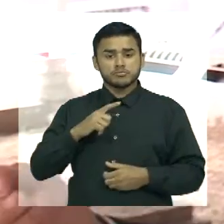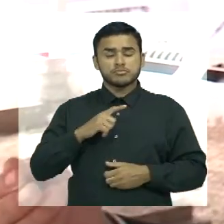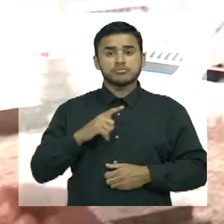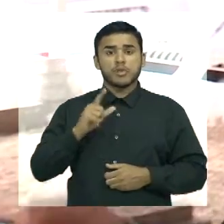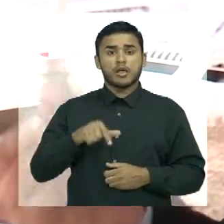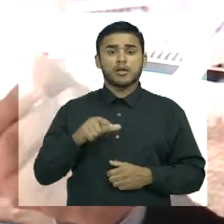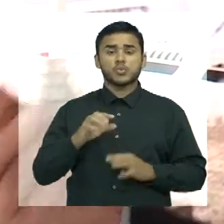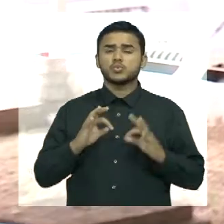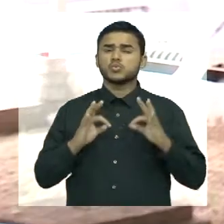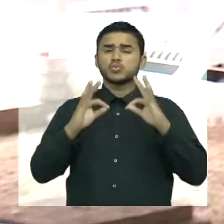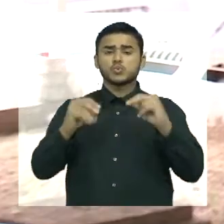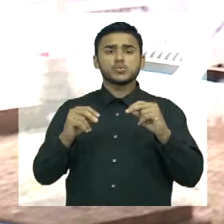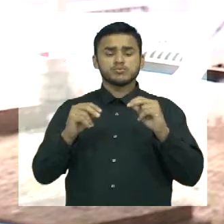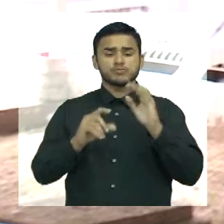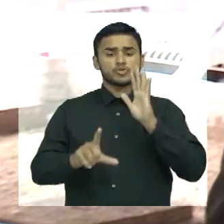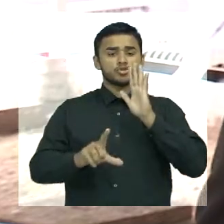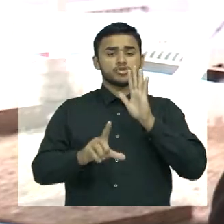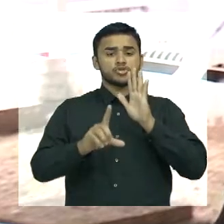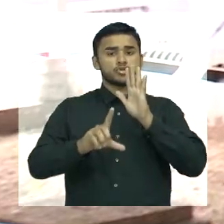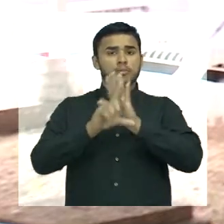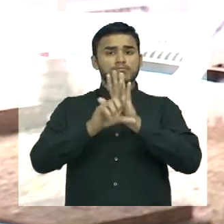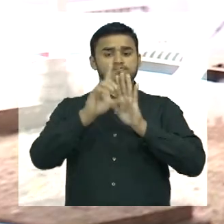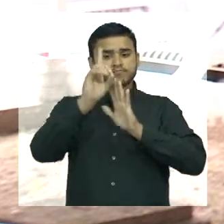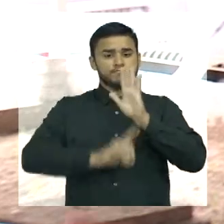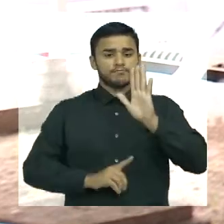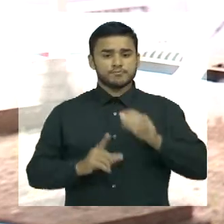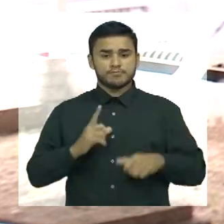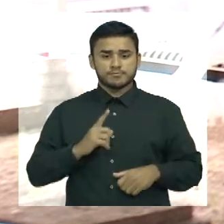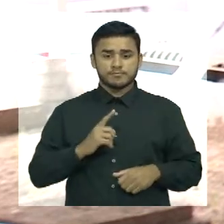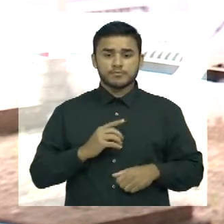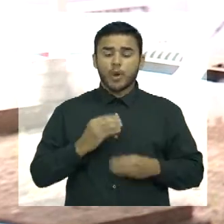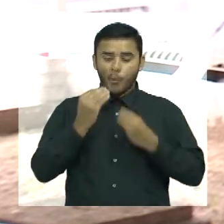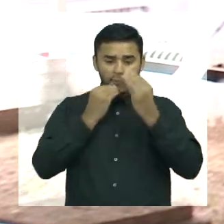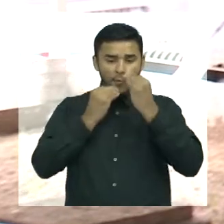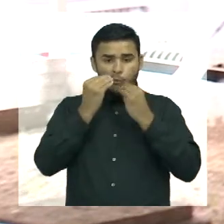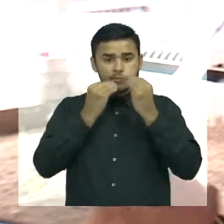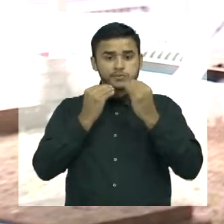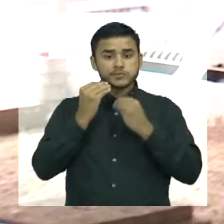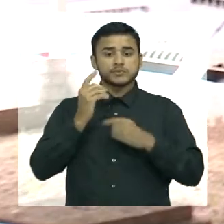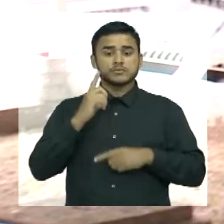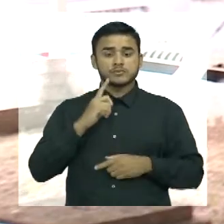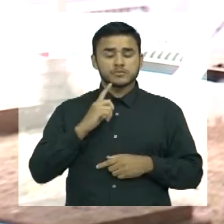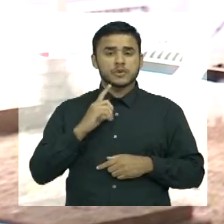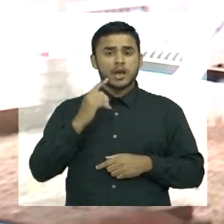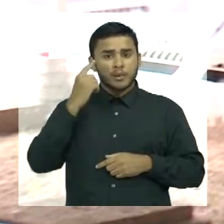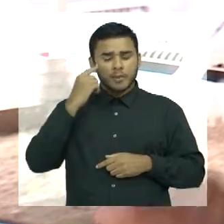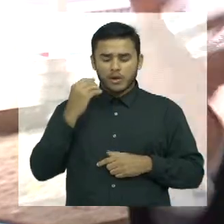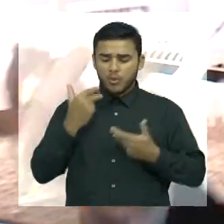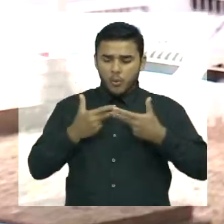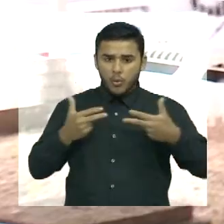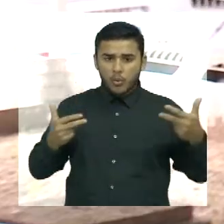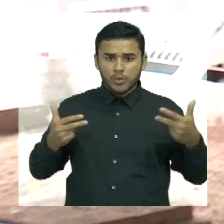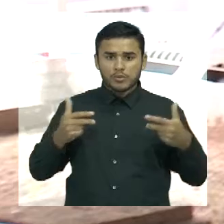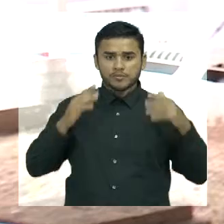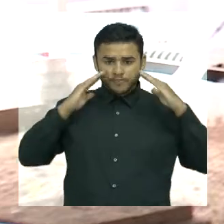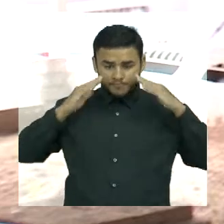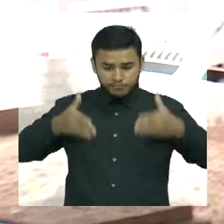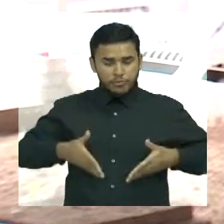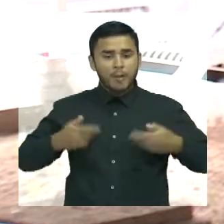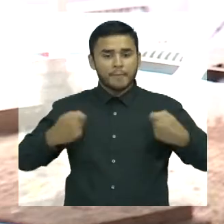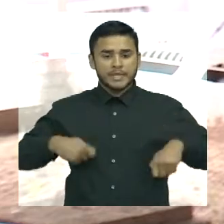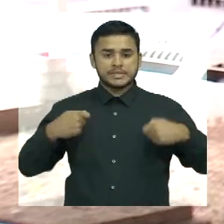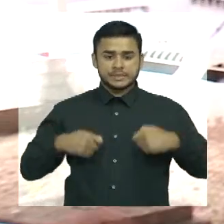direitos para o nascituro. A gente pode citar a questão dos alimentos gravídicos, que é voltado para o